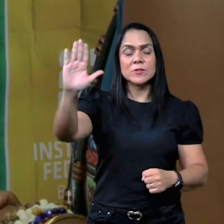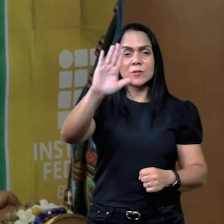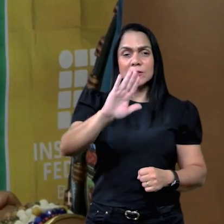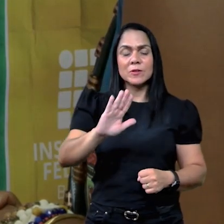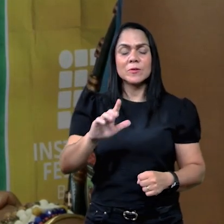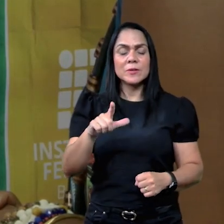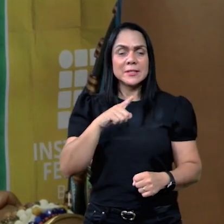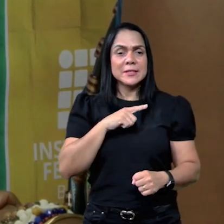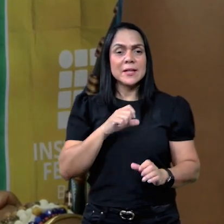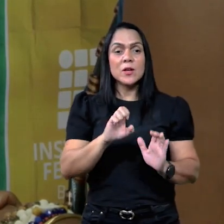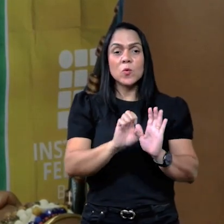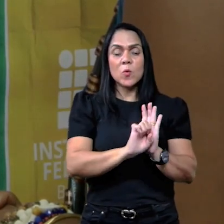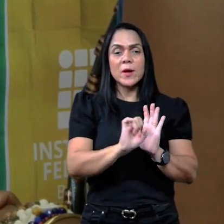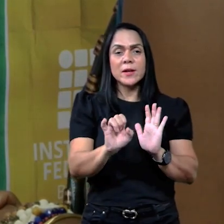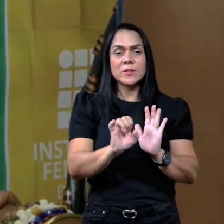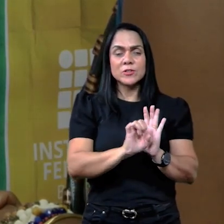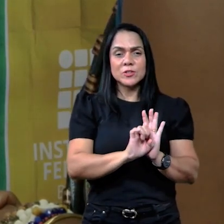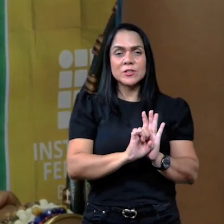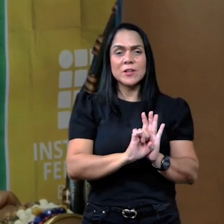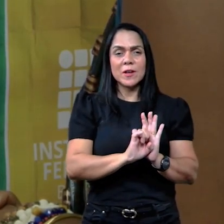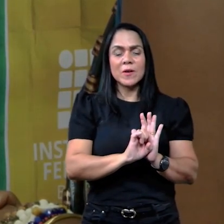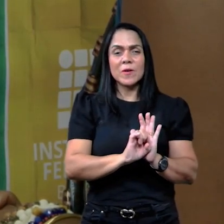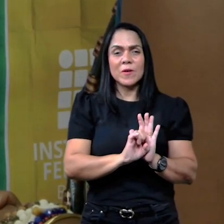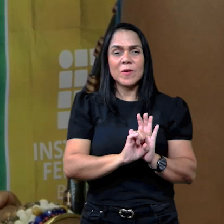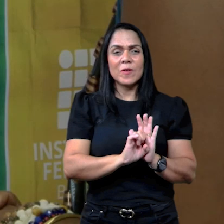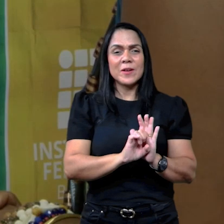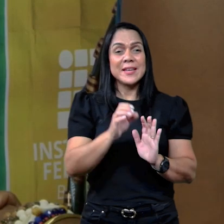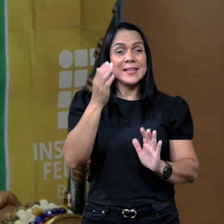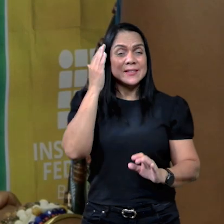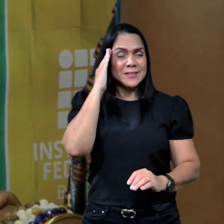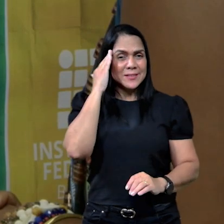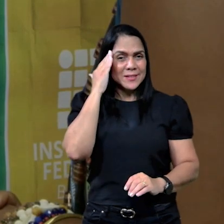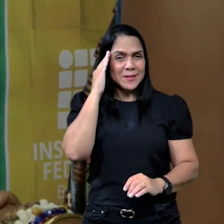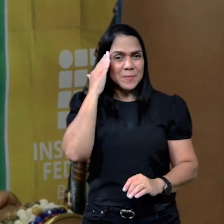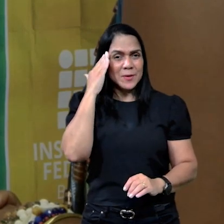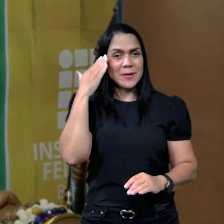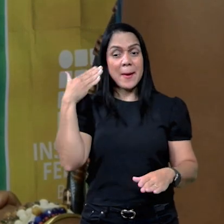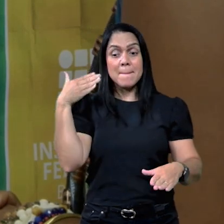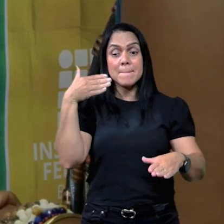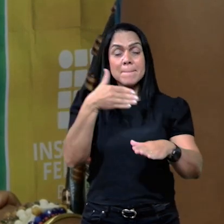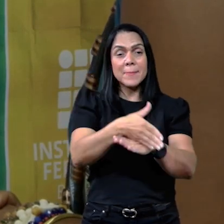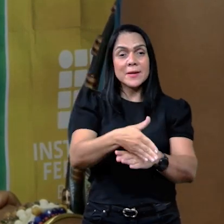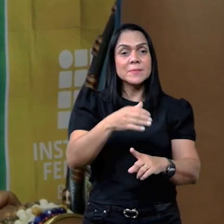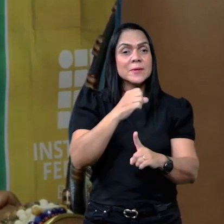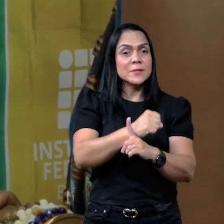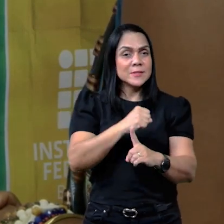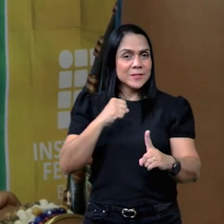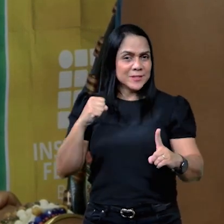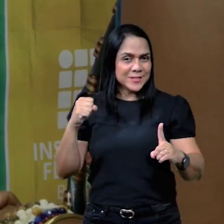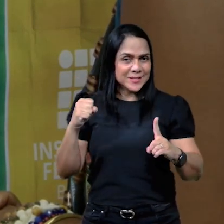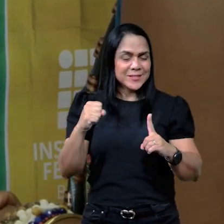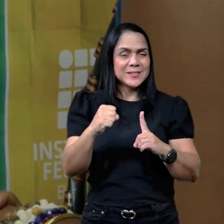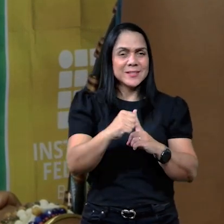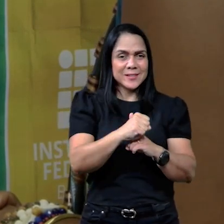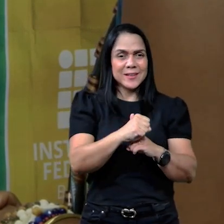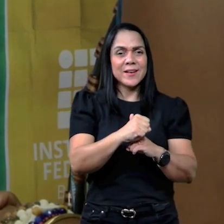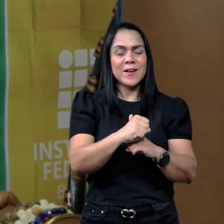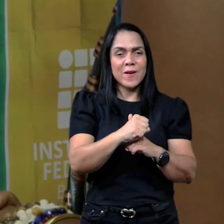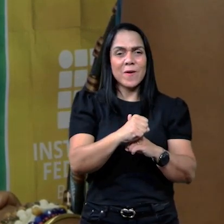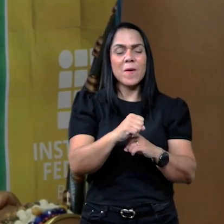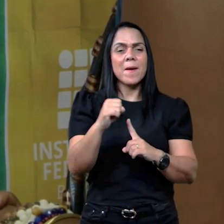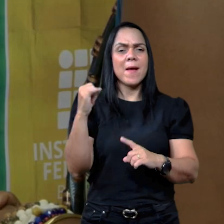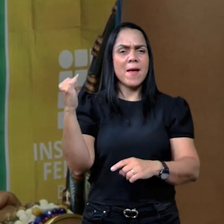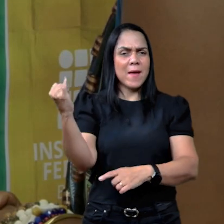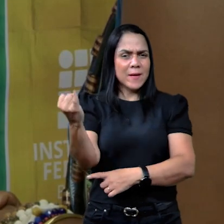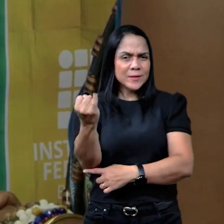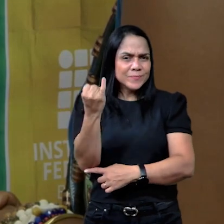um edital. Então, a gente entende que a participação social, né, prevista até na Constituição, ela